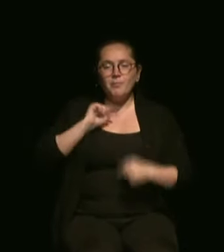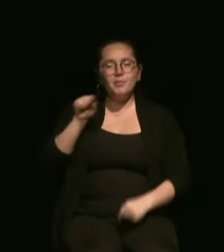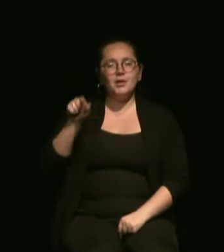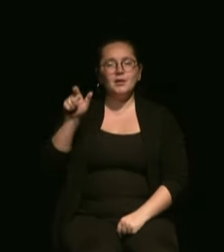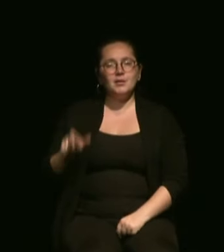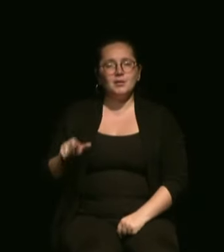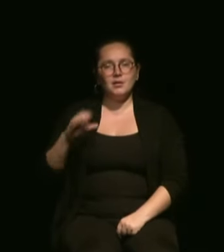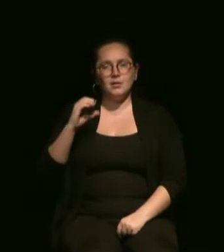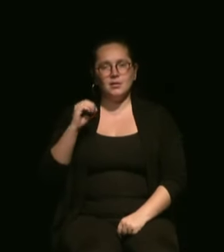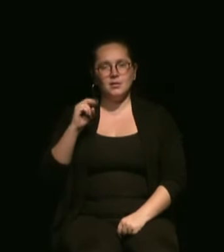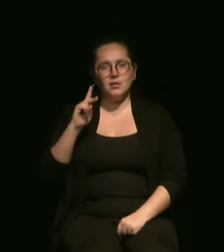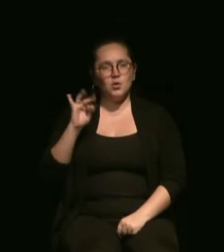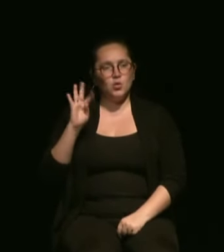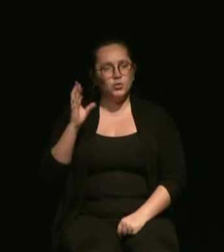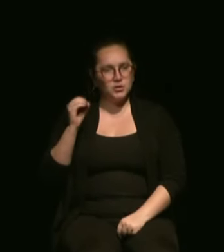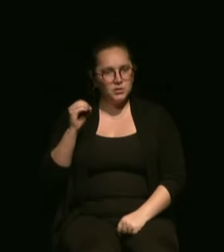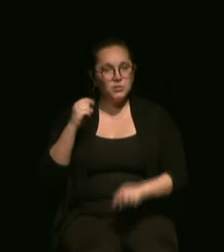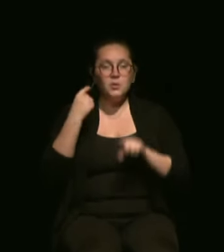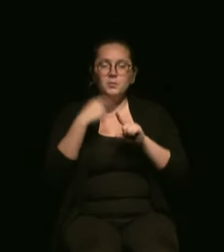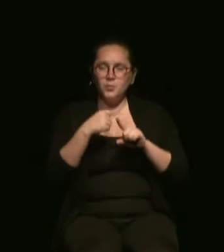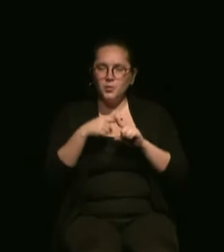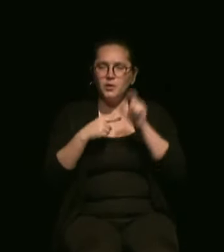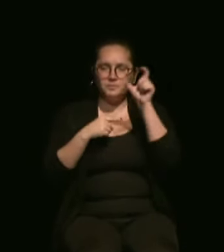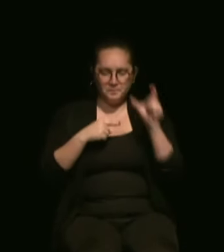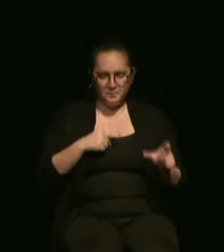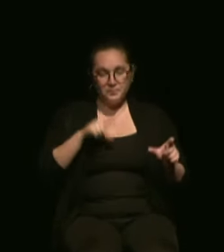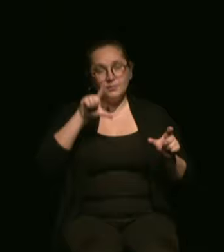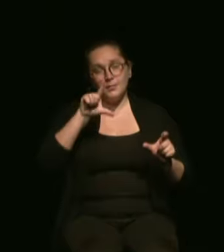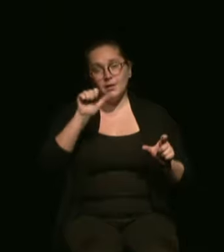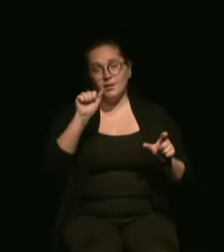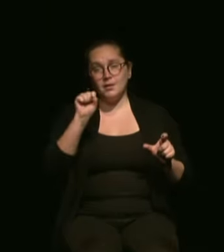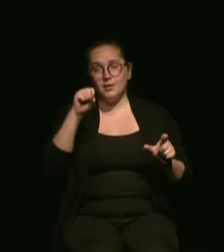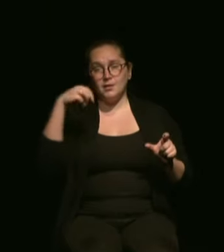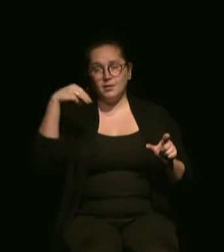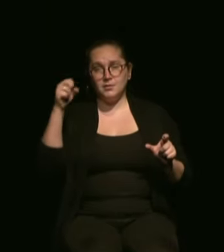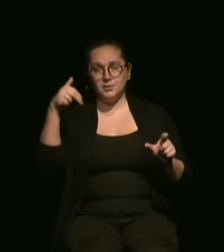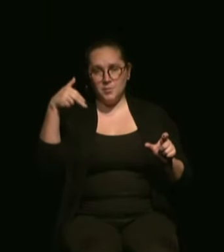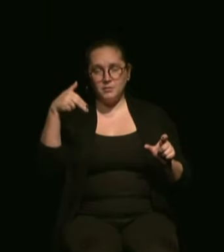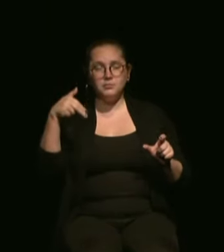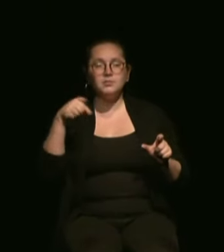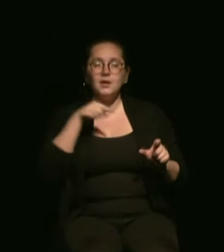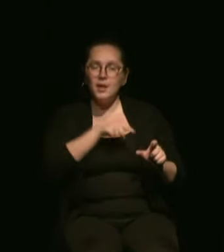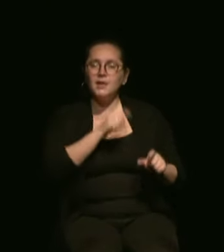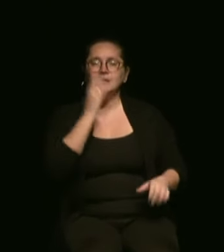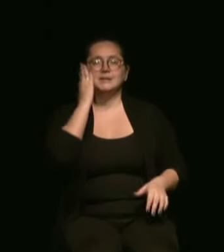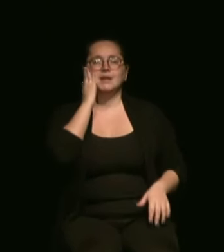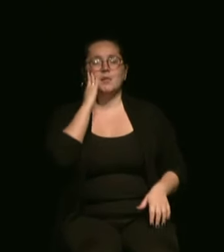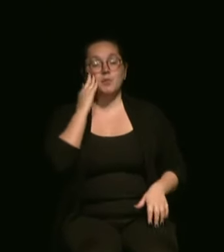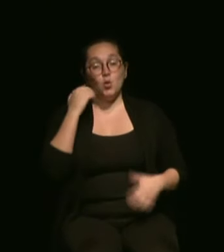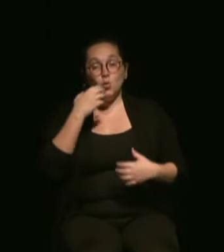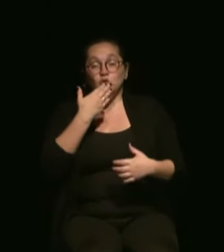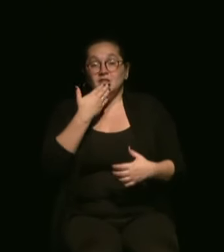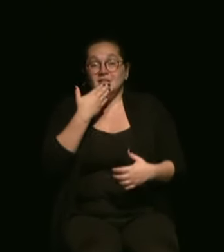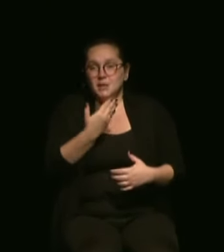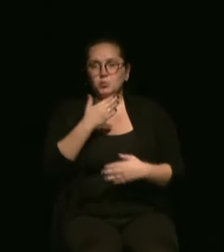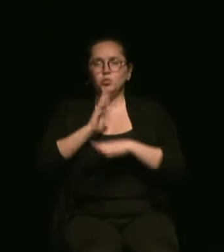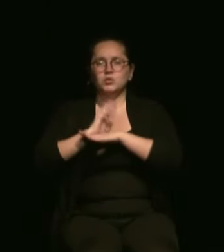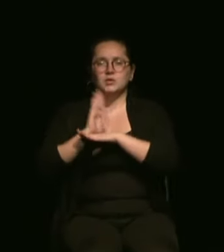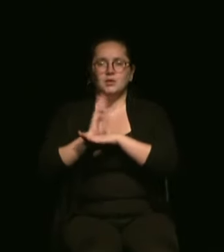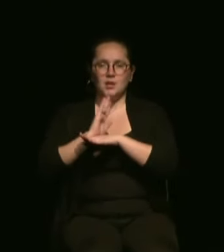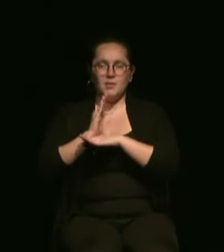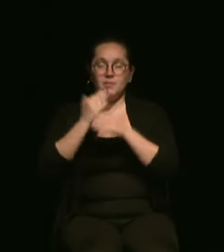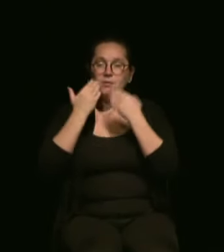do Lanzmann, ele está convencido que o cinema dele é um cinema que produz a